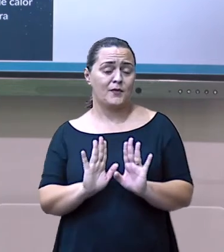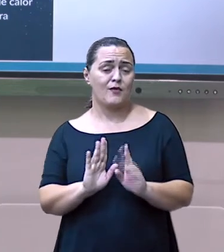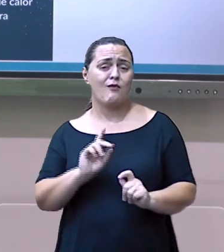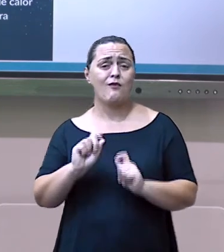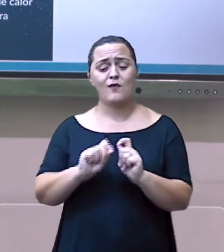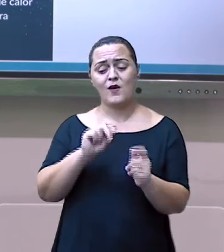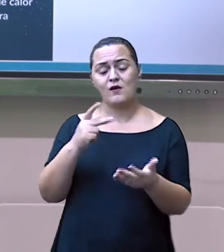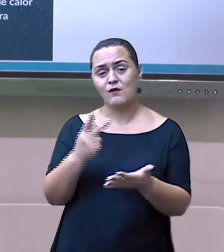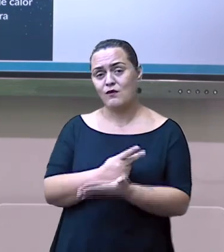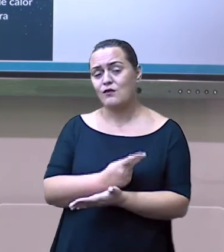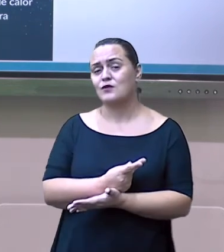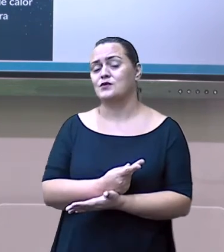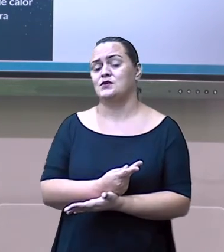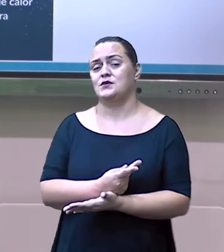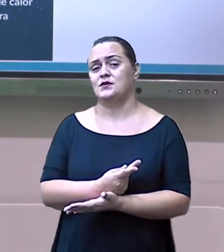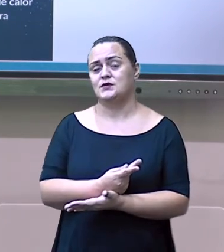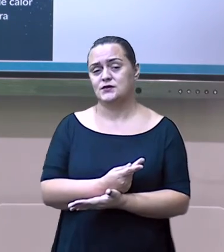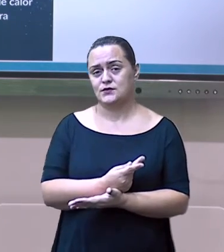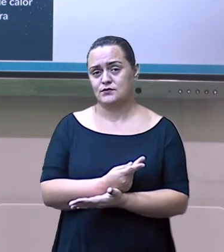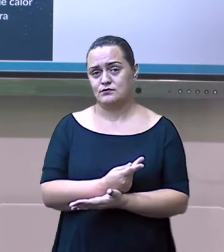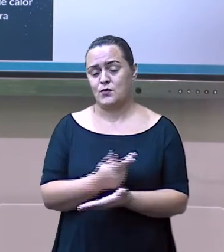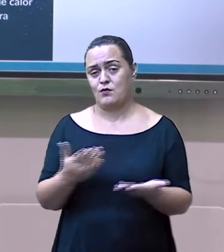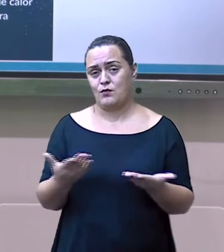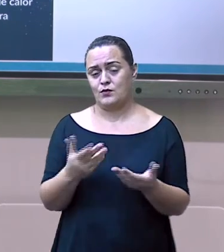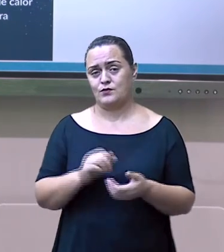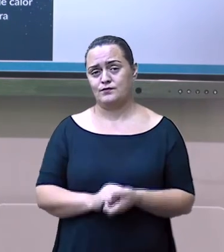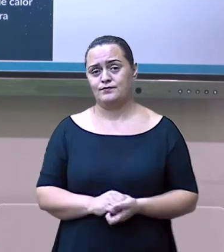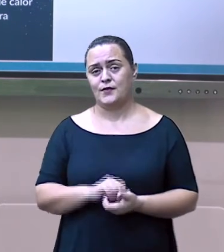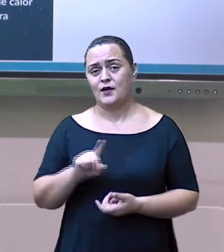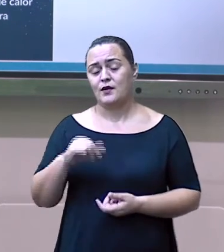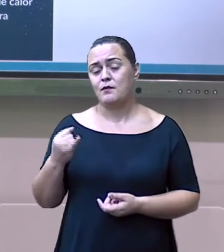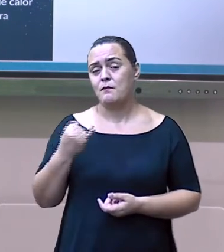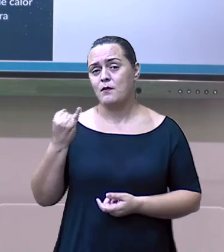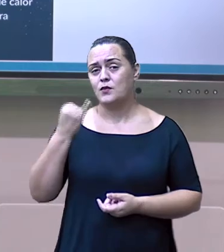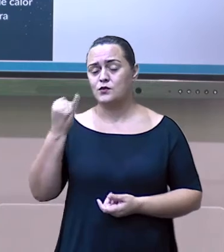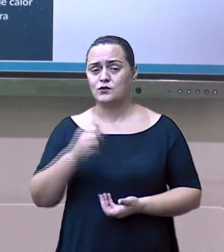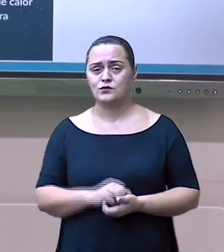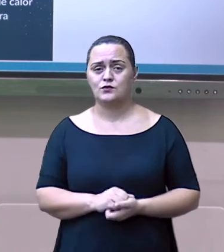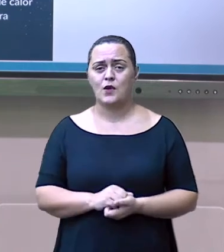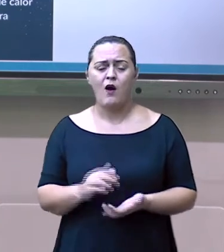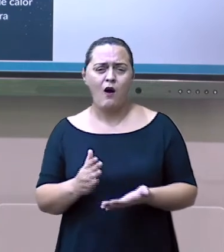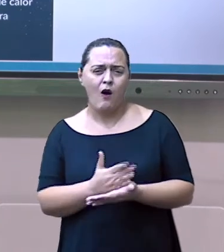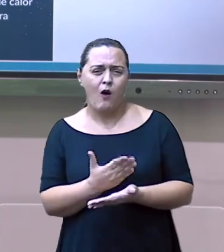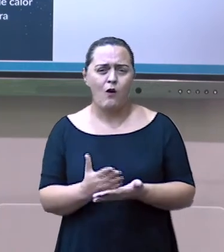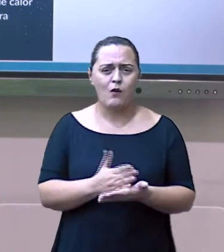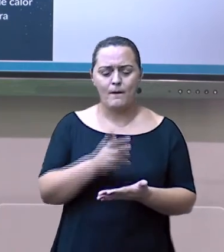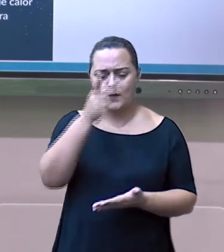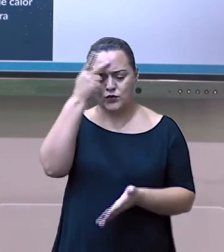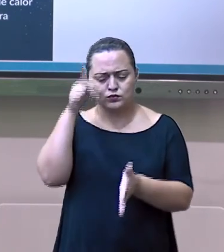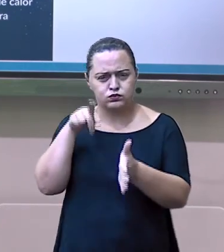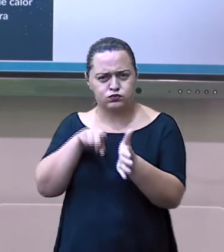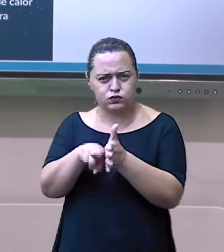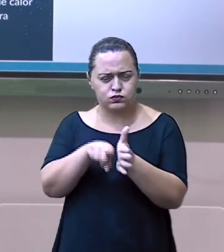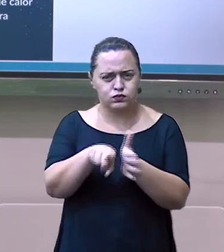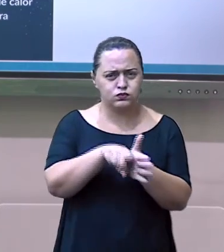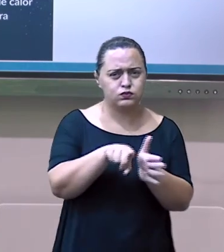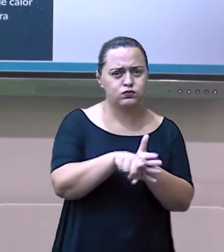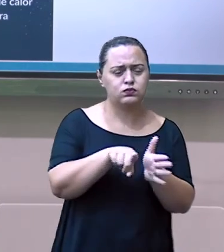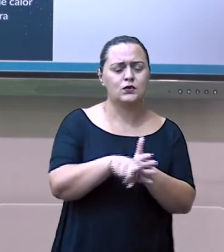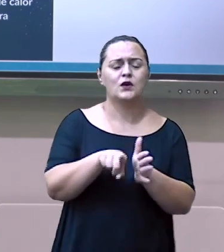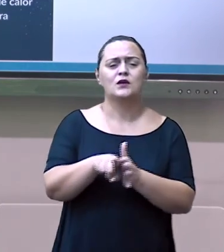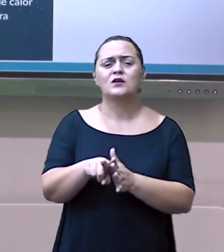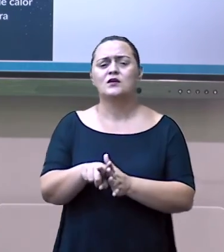Segundo alguns, é necessário frisar isso, segundo alguns especialistas, devido à